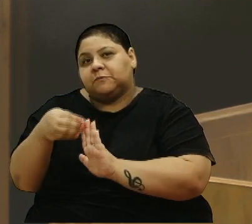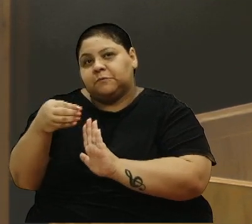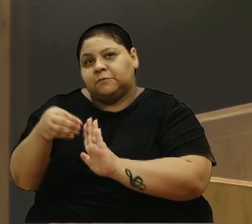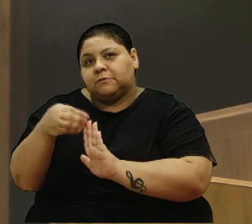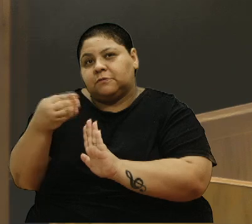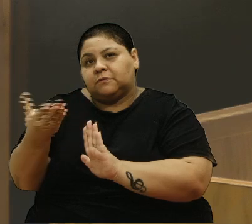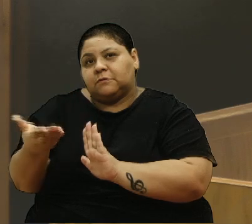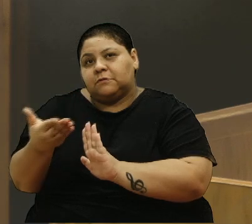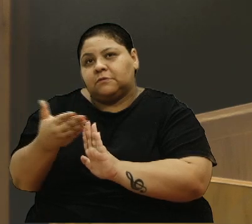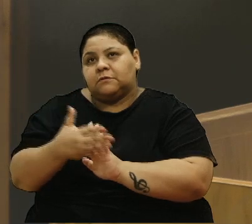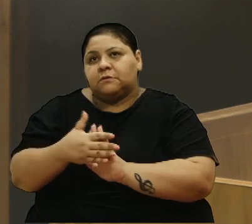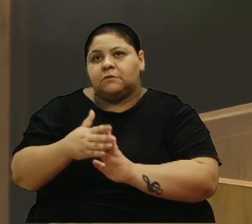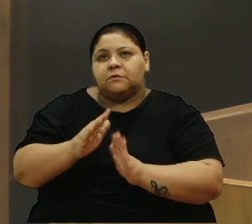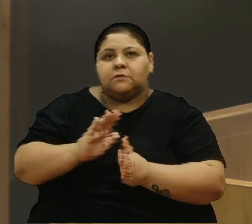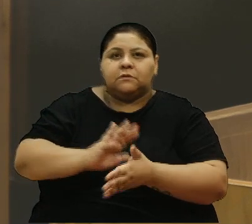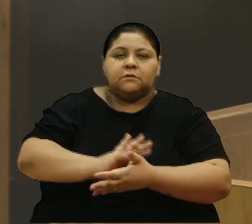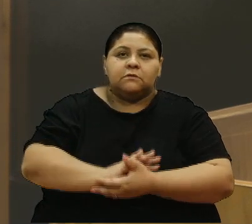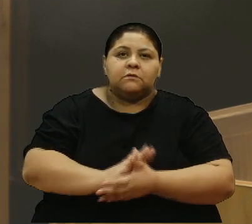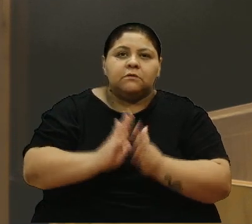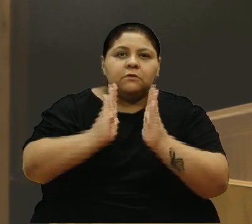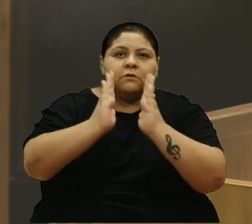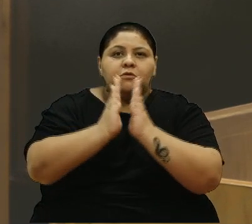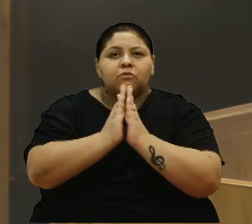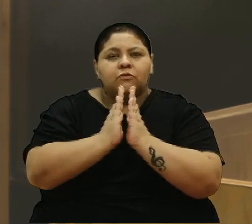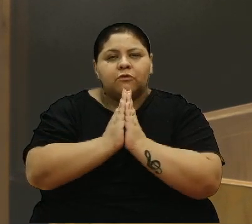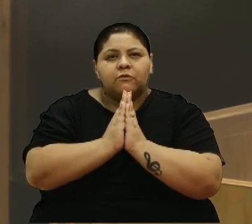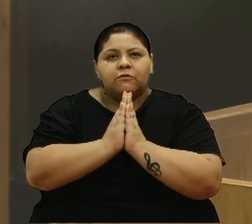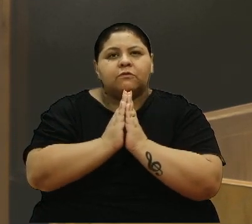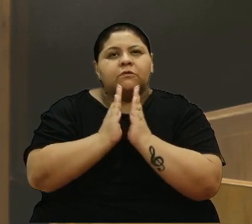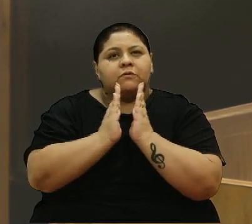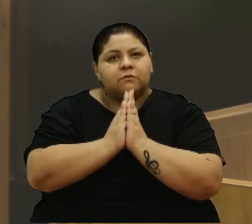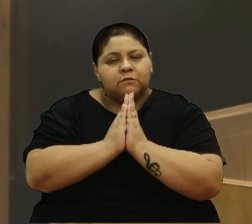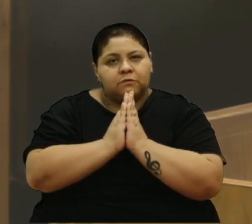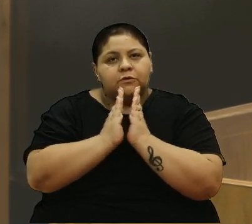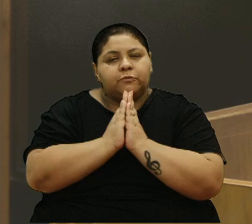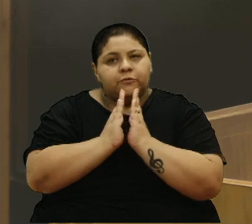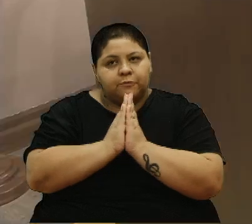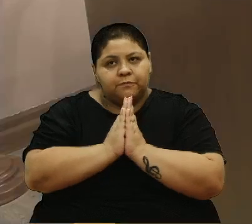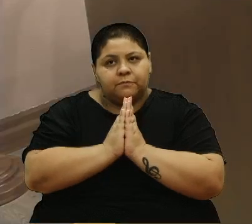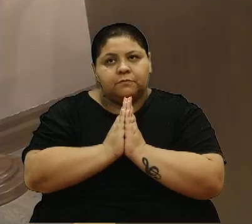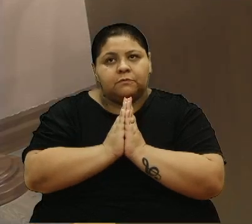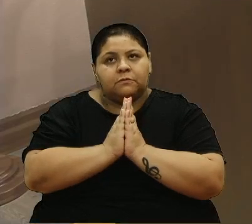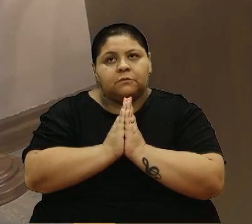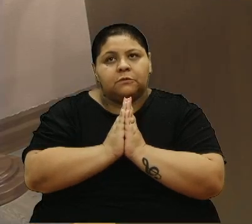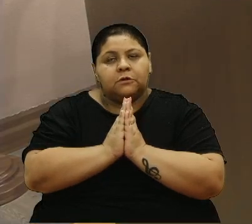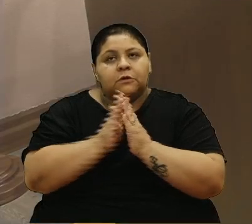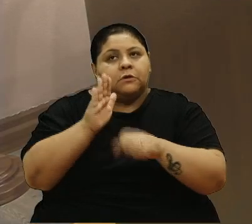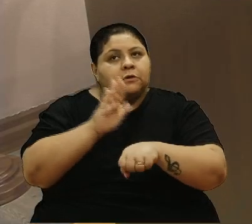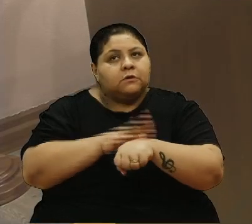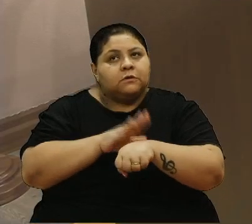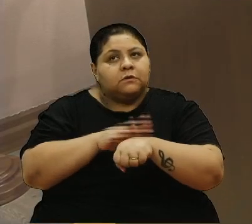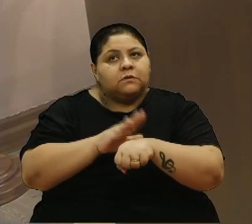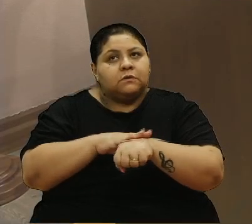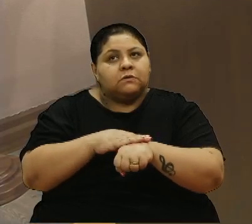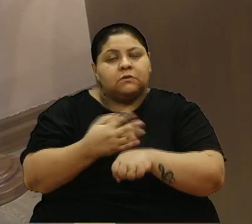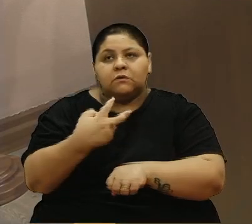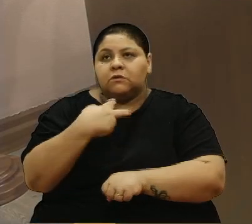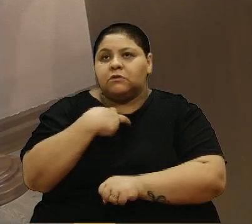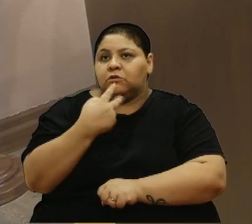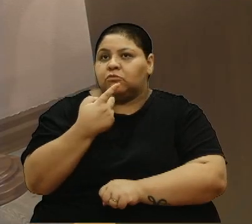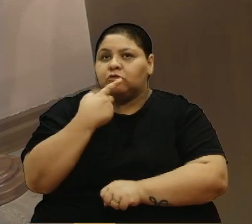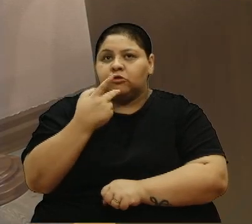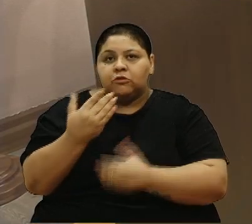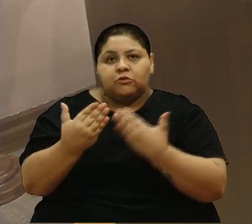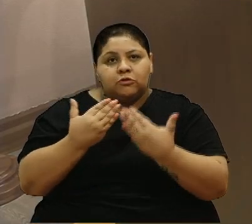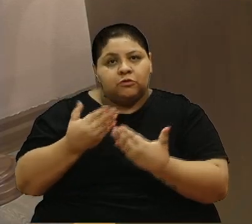não conversou com as entidades antes? Por favor, nesse momento não é possível manifestação ou